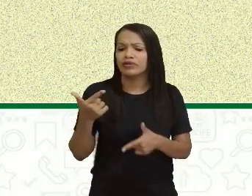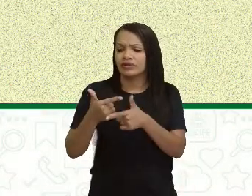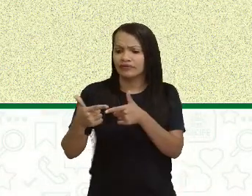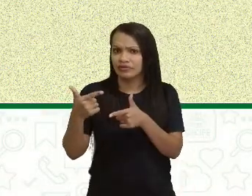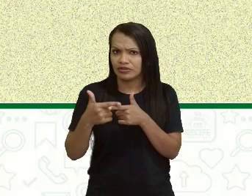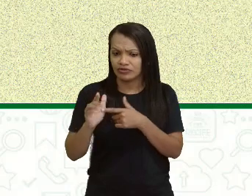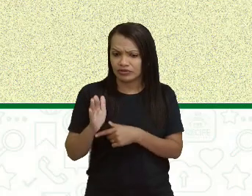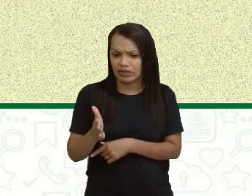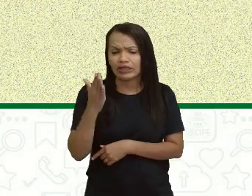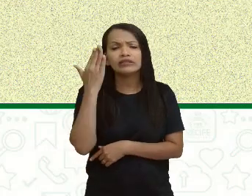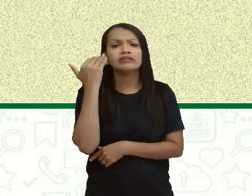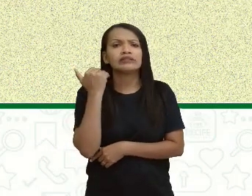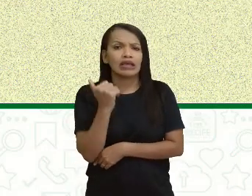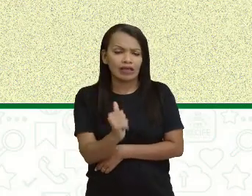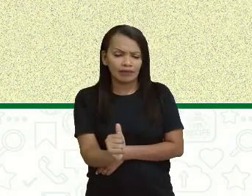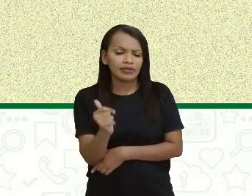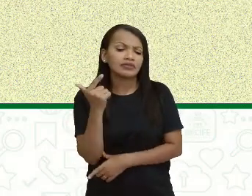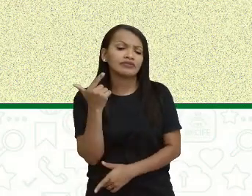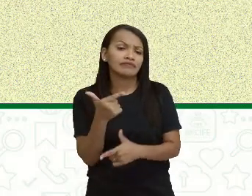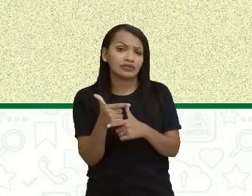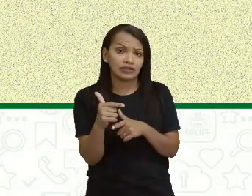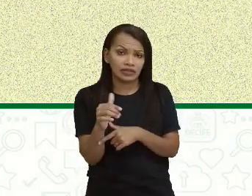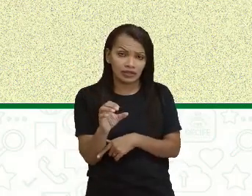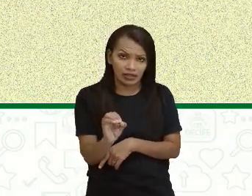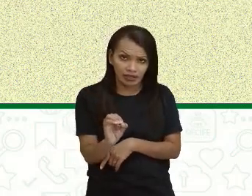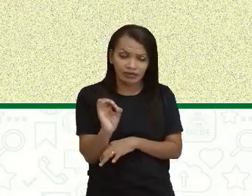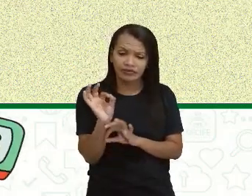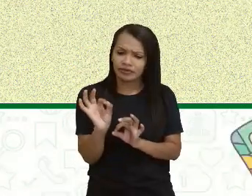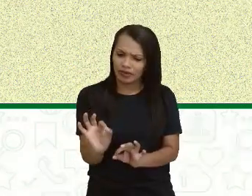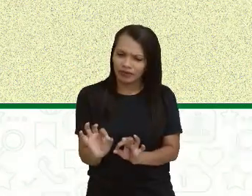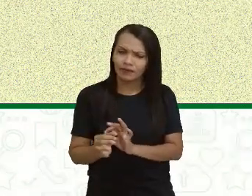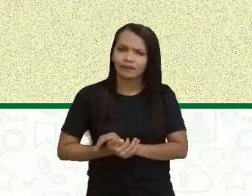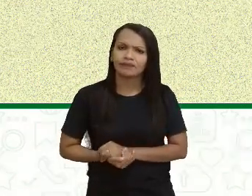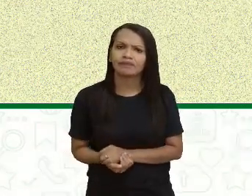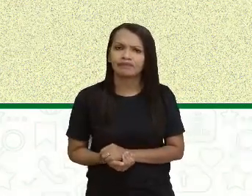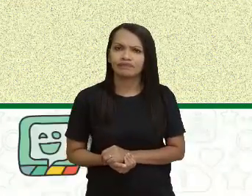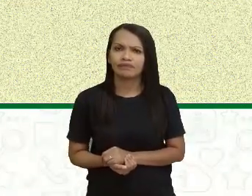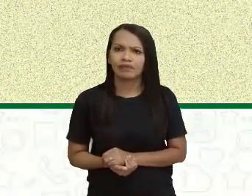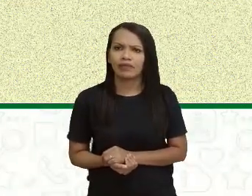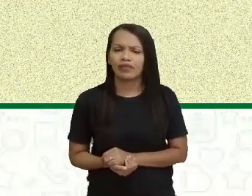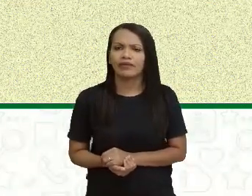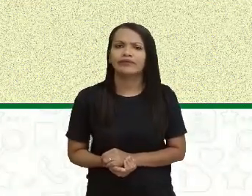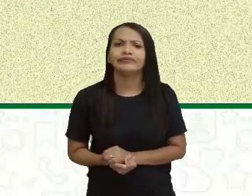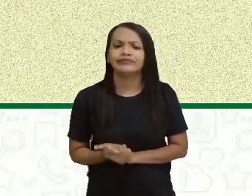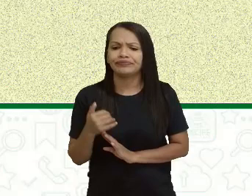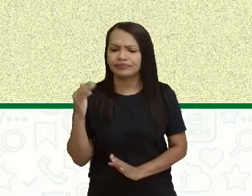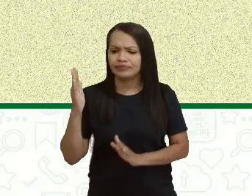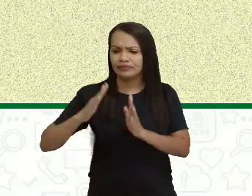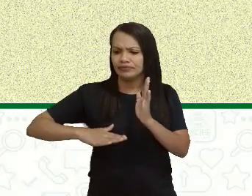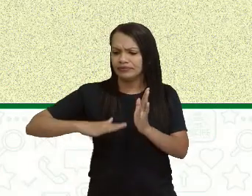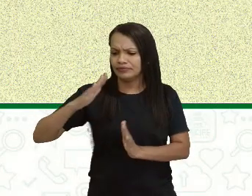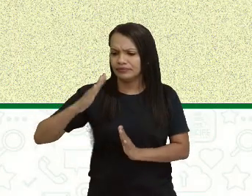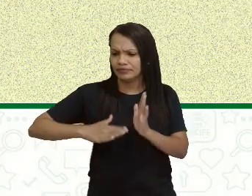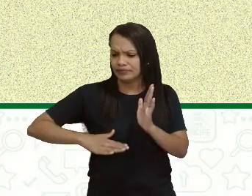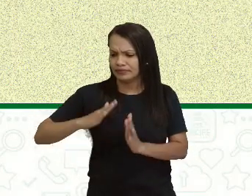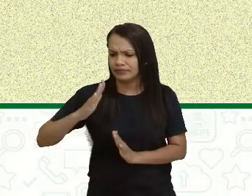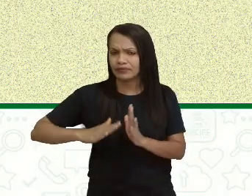gente já sabe que foi dividida em 10, né? E ela pintou uma das